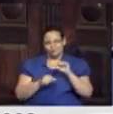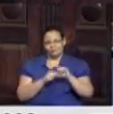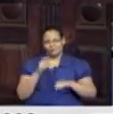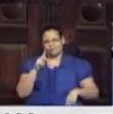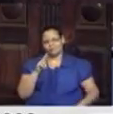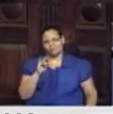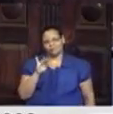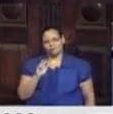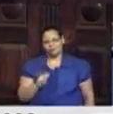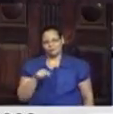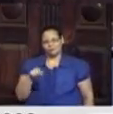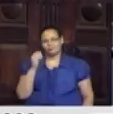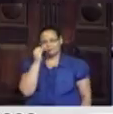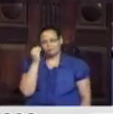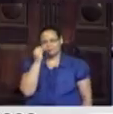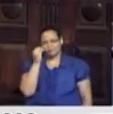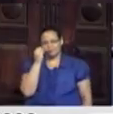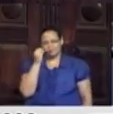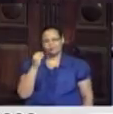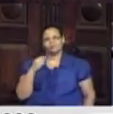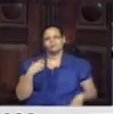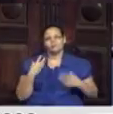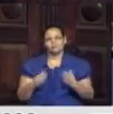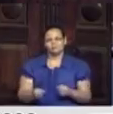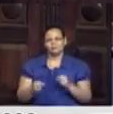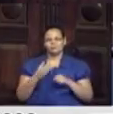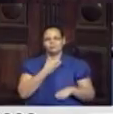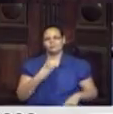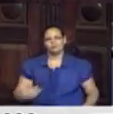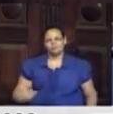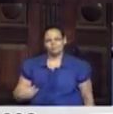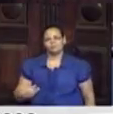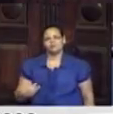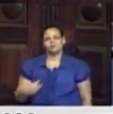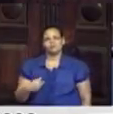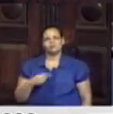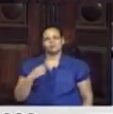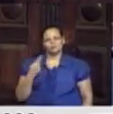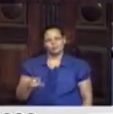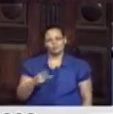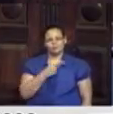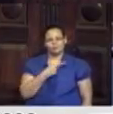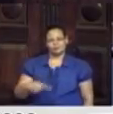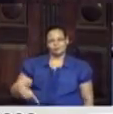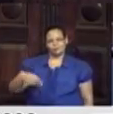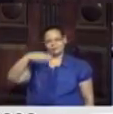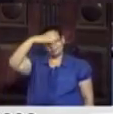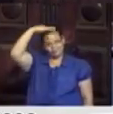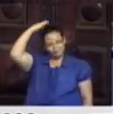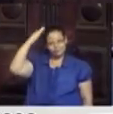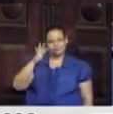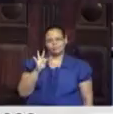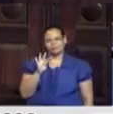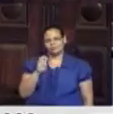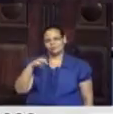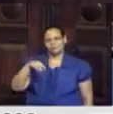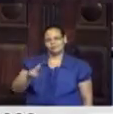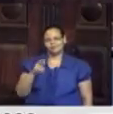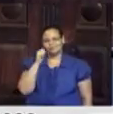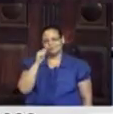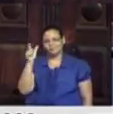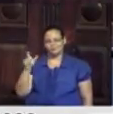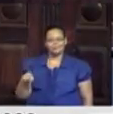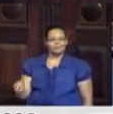tenta aprovar o governo ilegítimo do usurpador Michel Temer, as mulheres são claramente